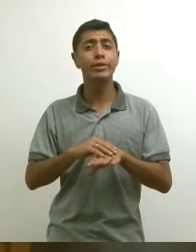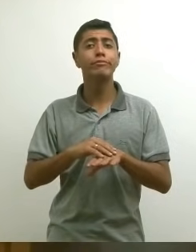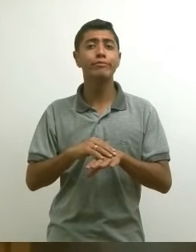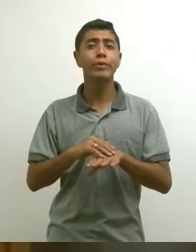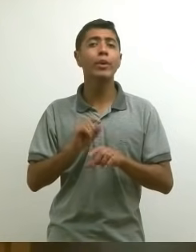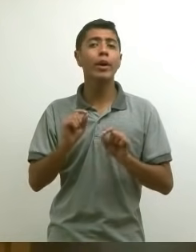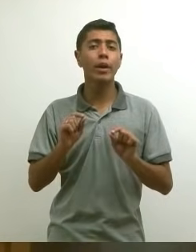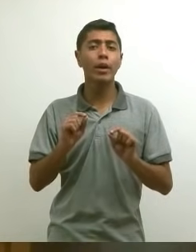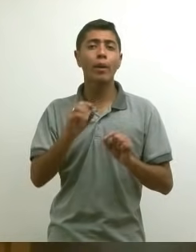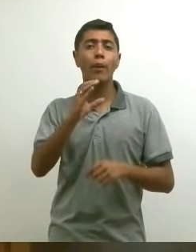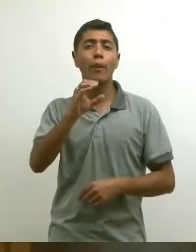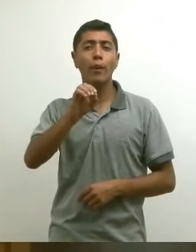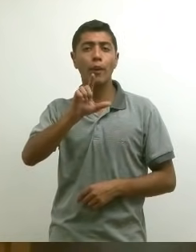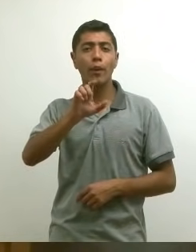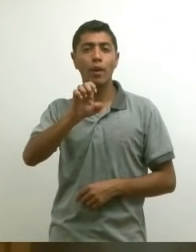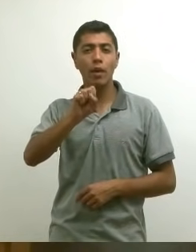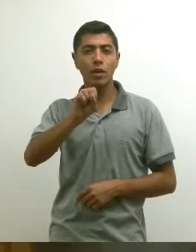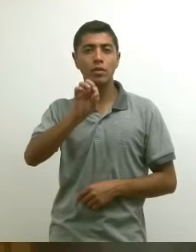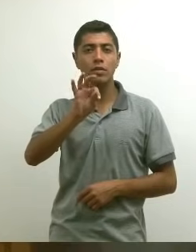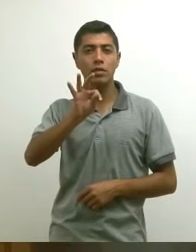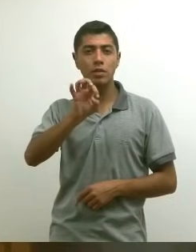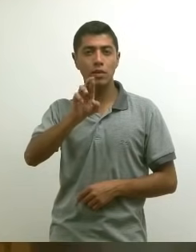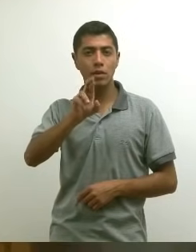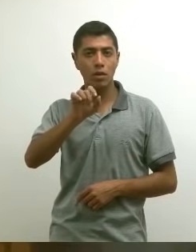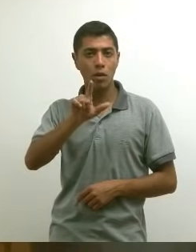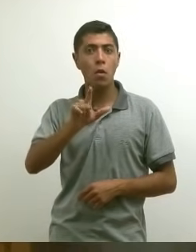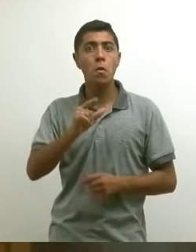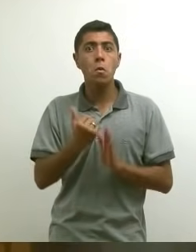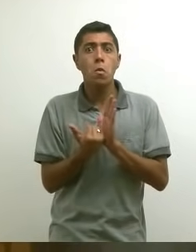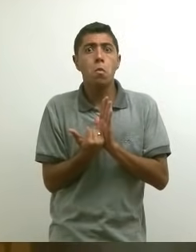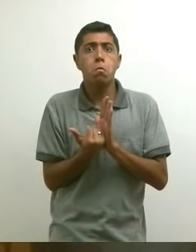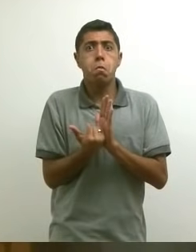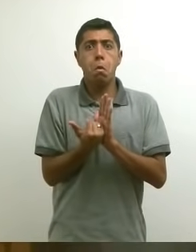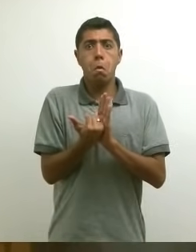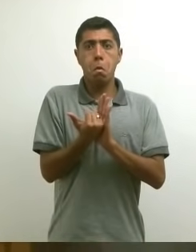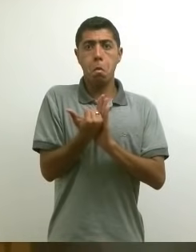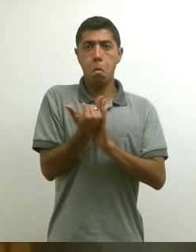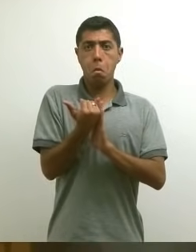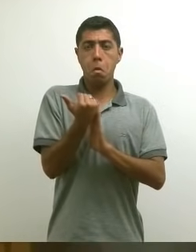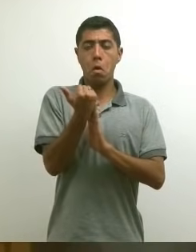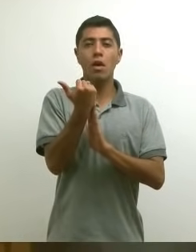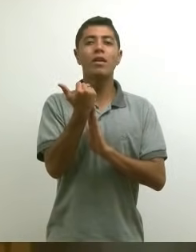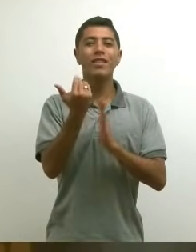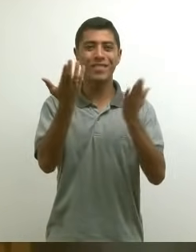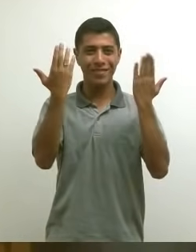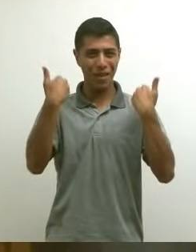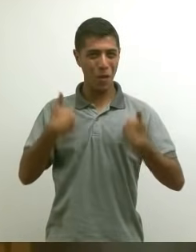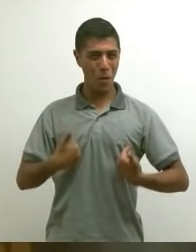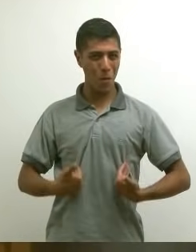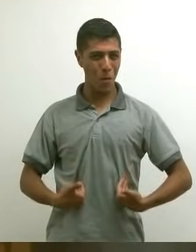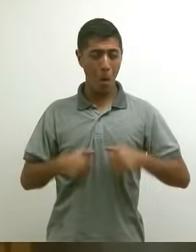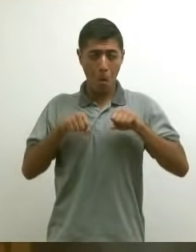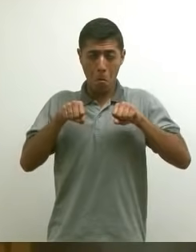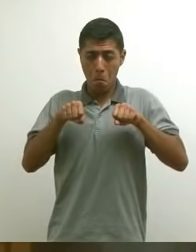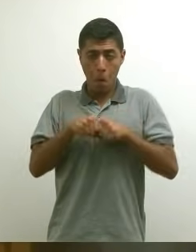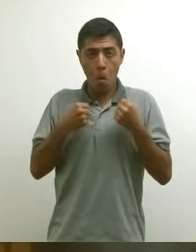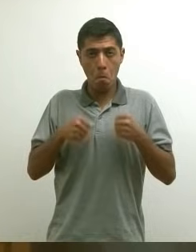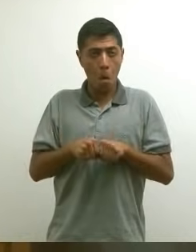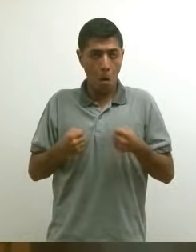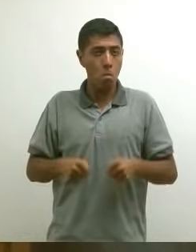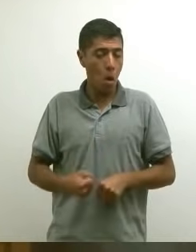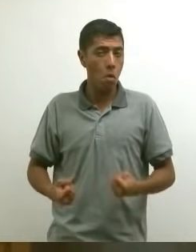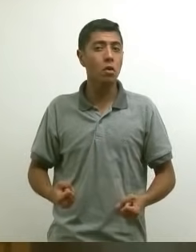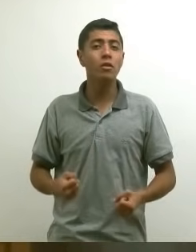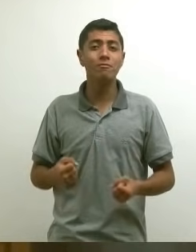escorregador então eu acho que os pais têm que colocar o na balança qual é o risco o risco da